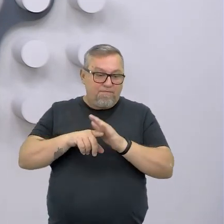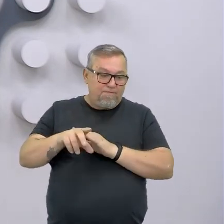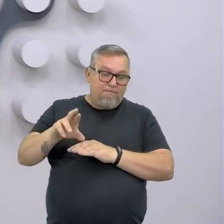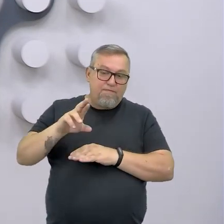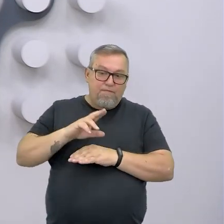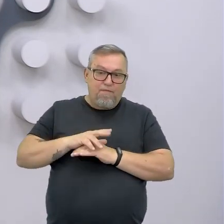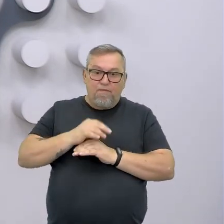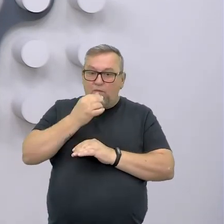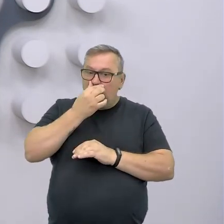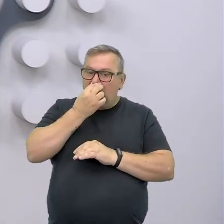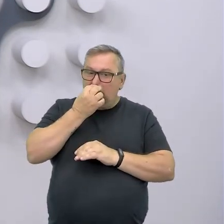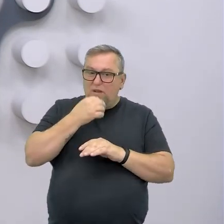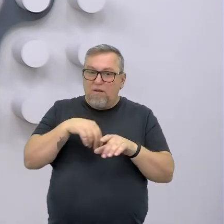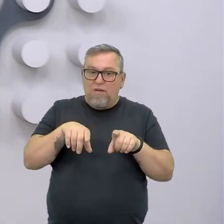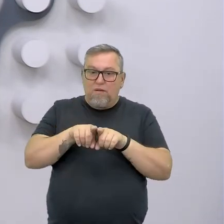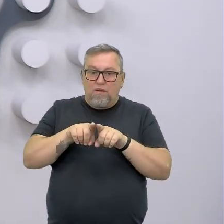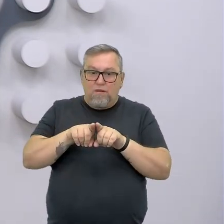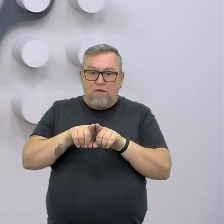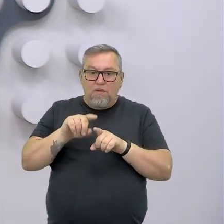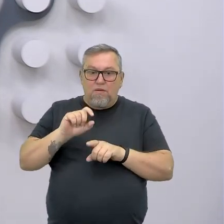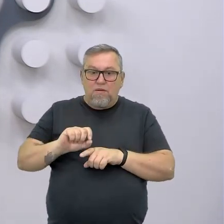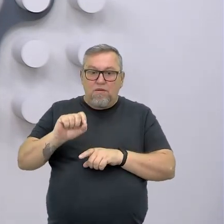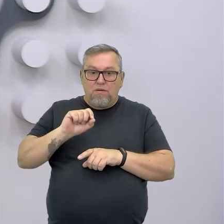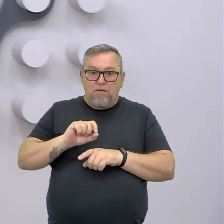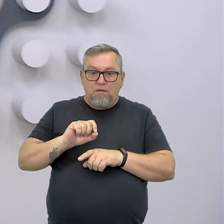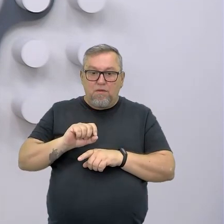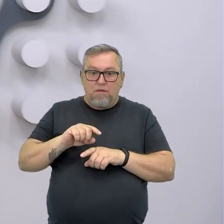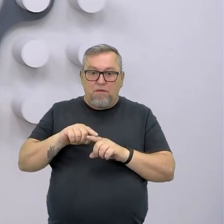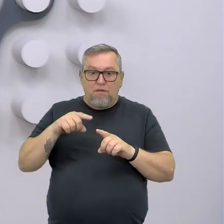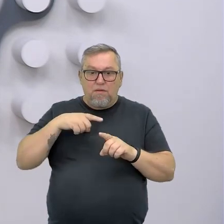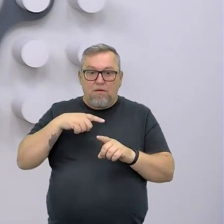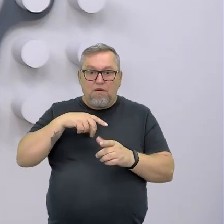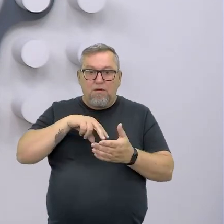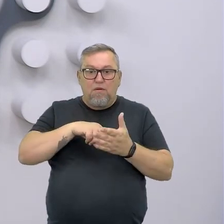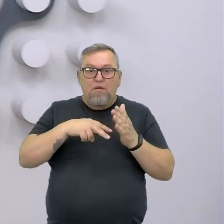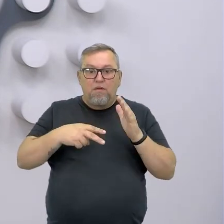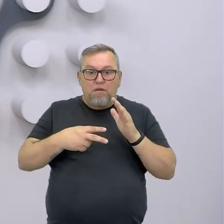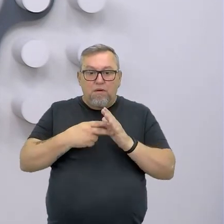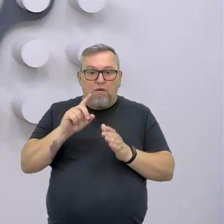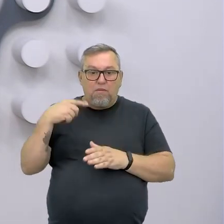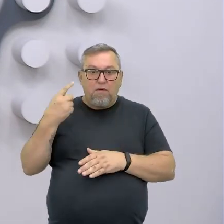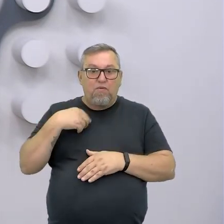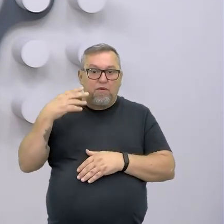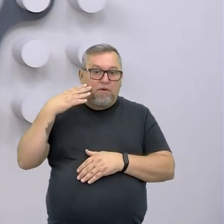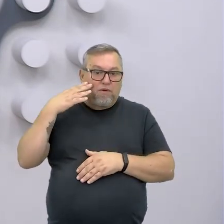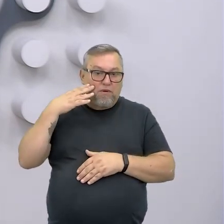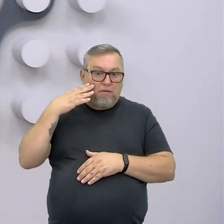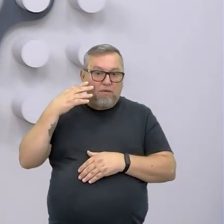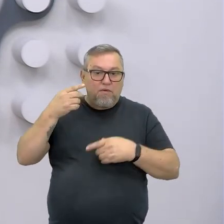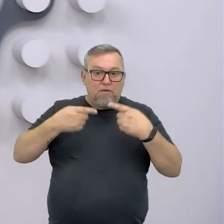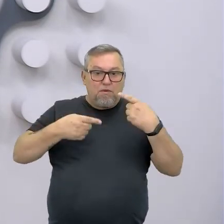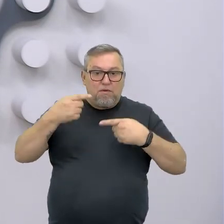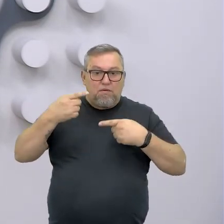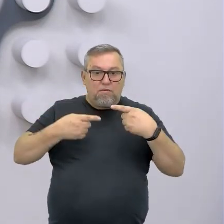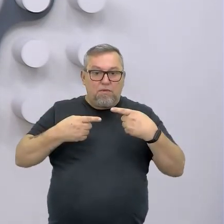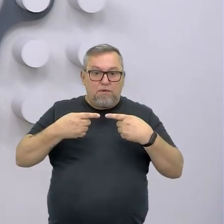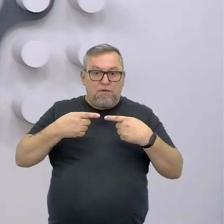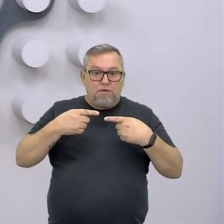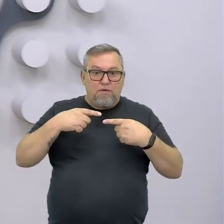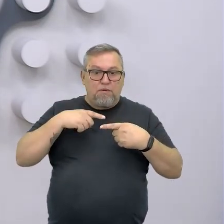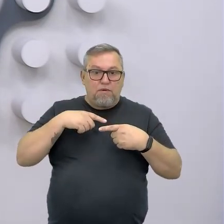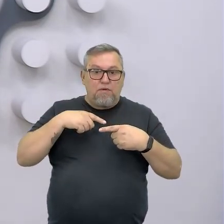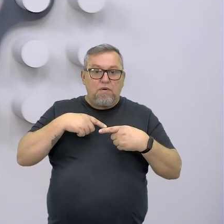nossas inquietações, né? E que isso tudo sirva para a gente saber justamente fazer essas políticas, né? Que são